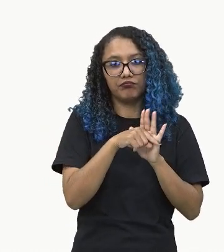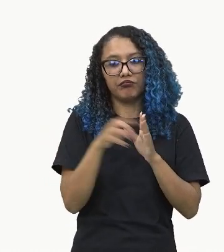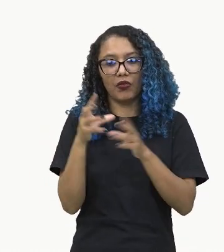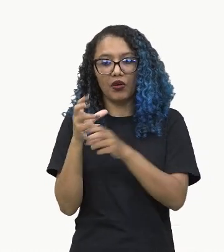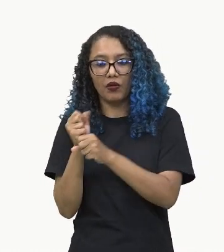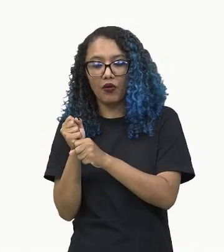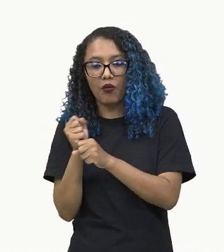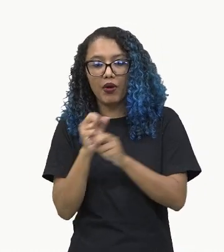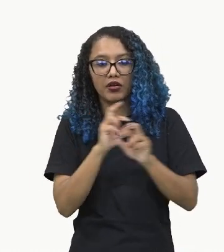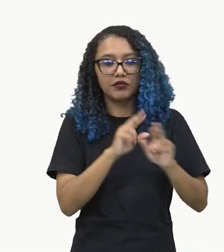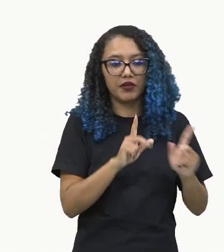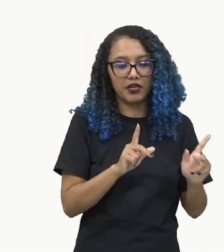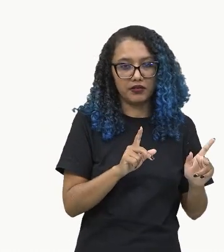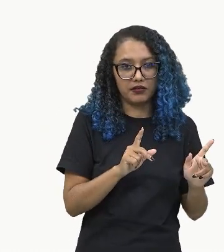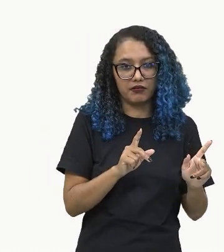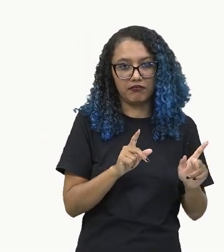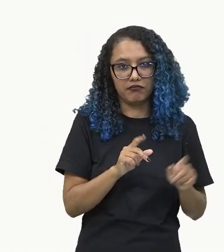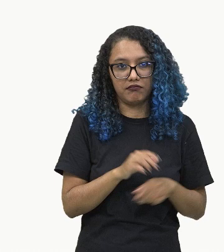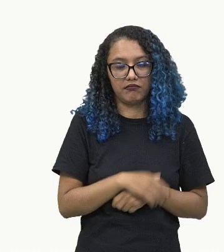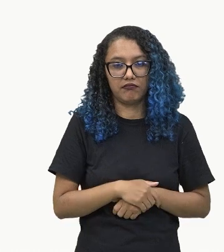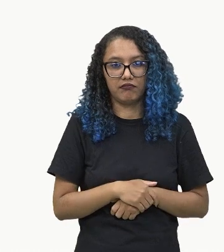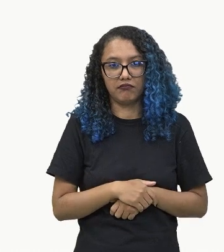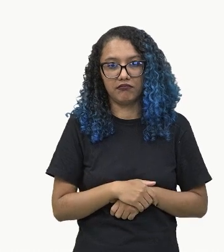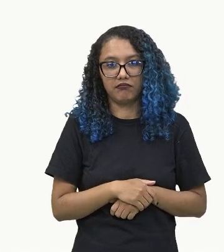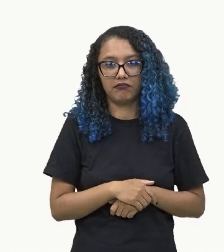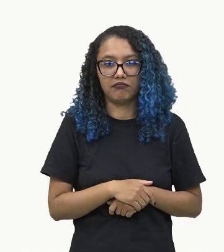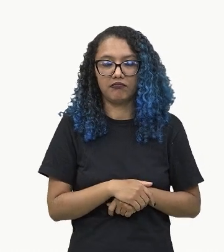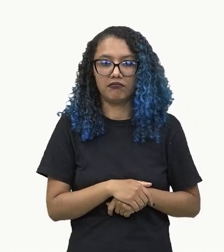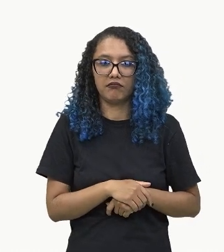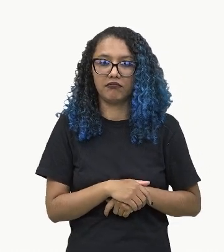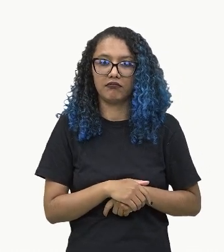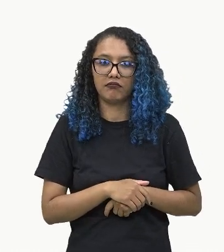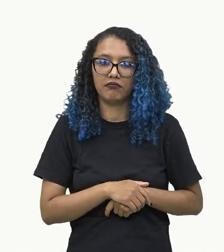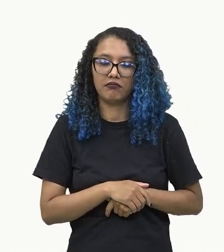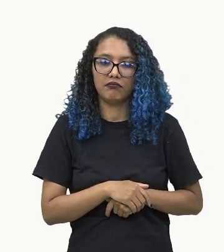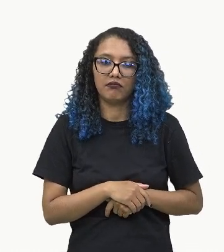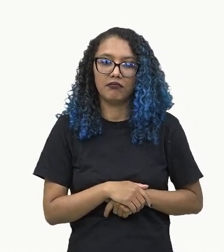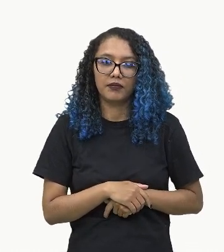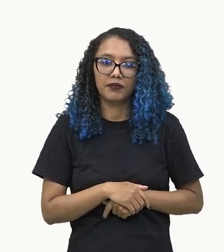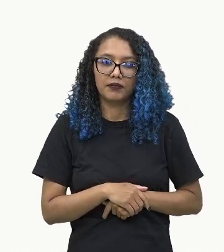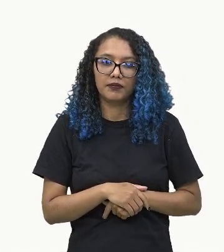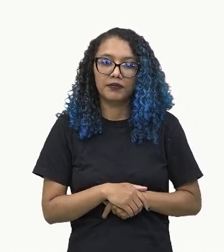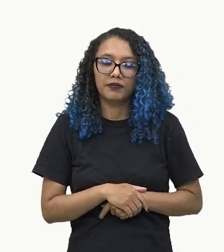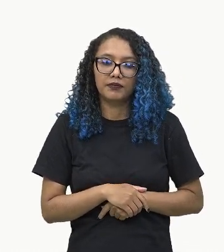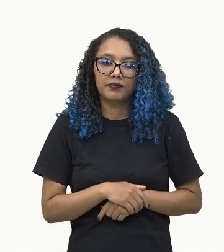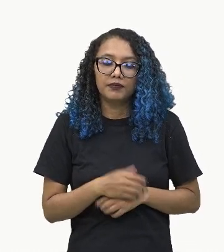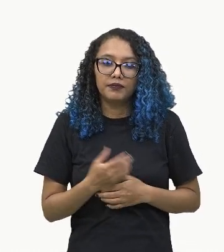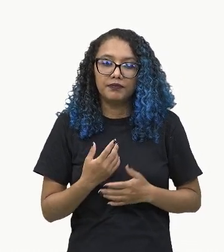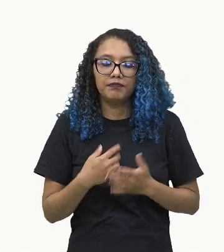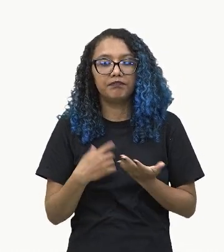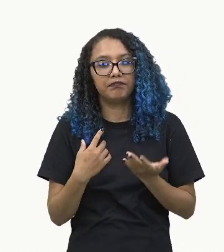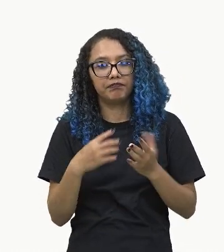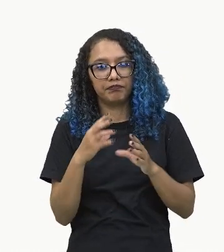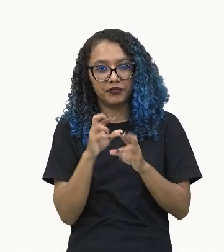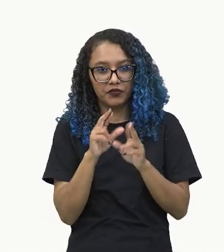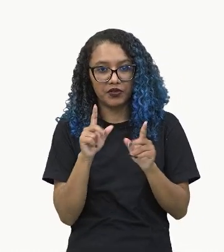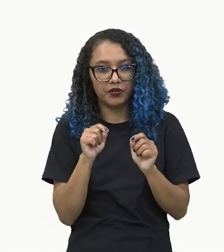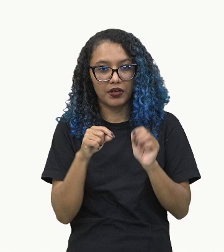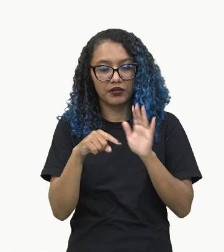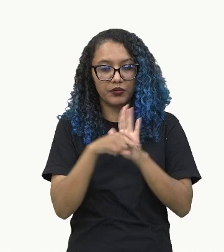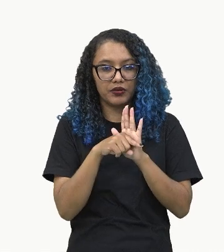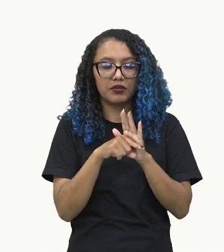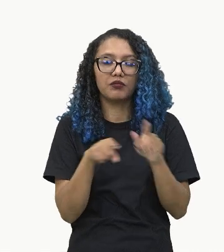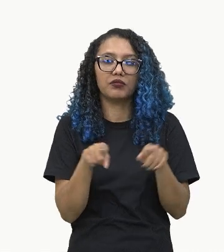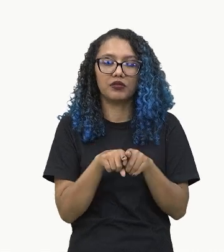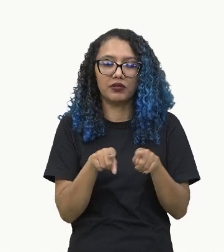é subtração. Então, a diferença, ou seja, subtração dos meus dois quadrados, eu também